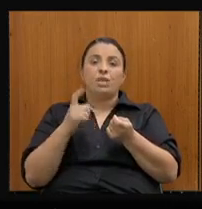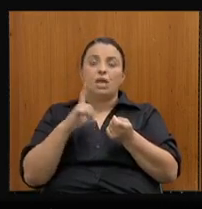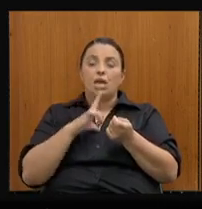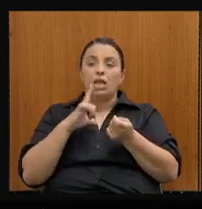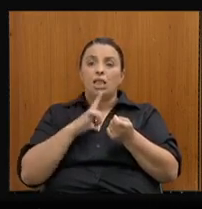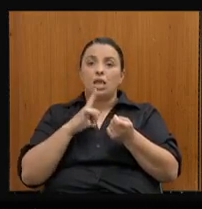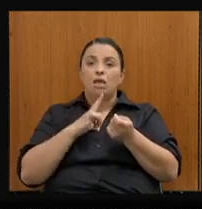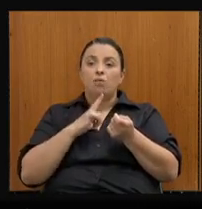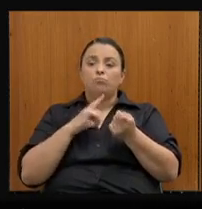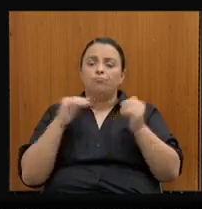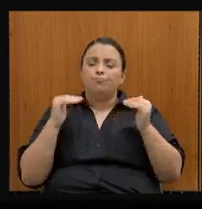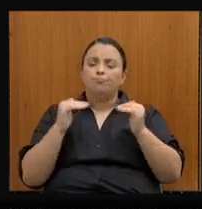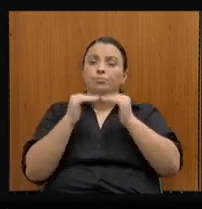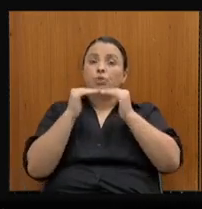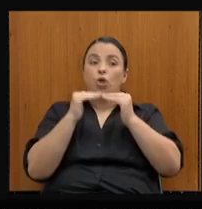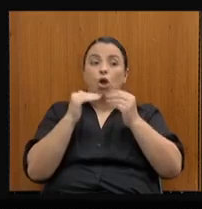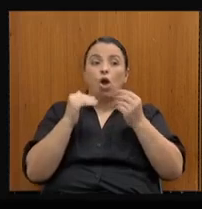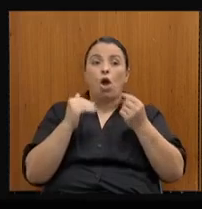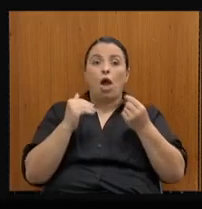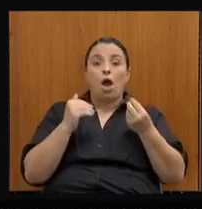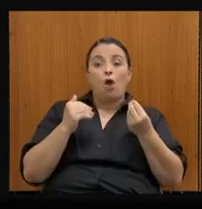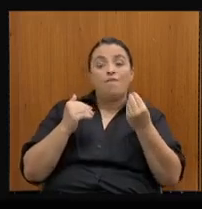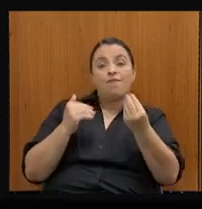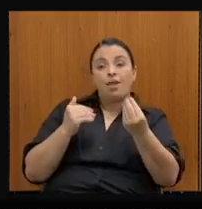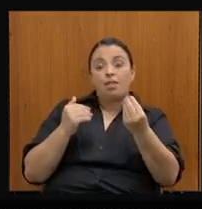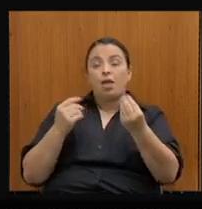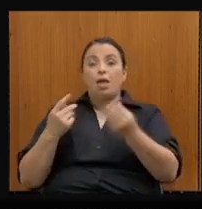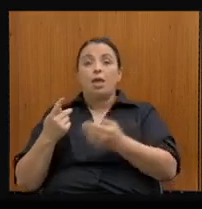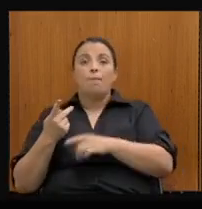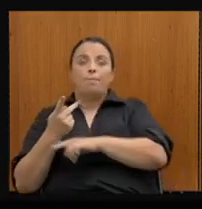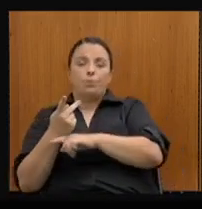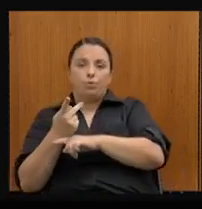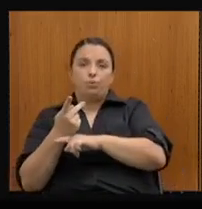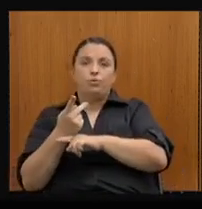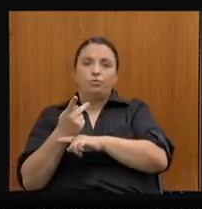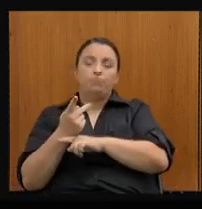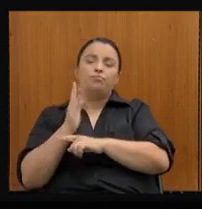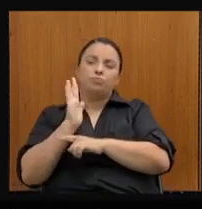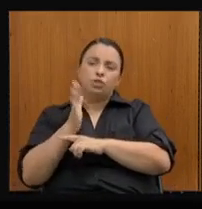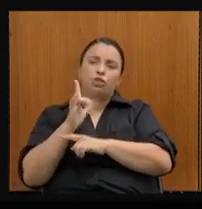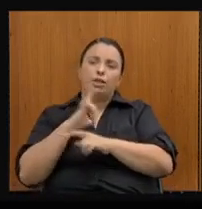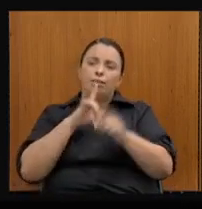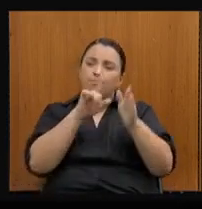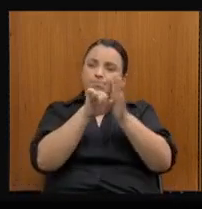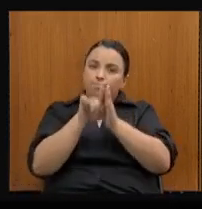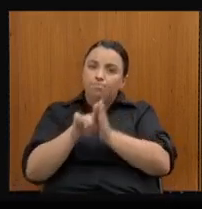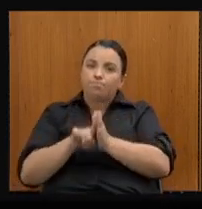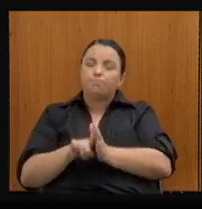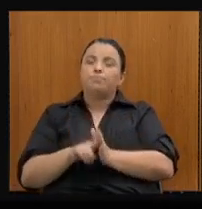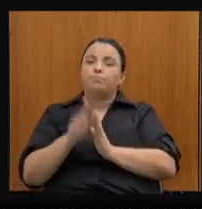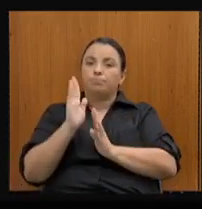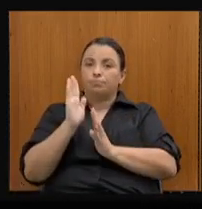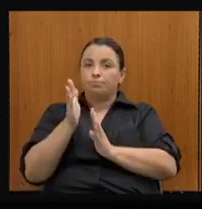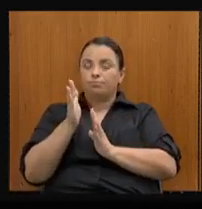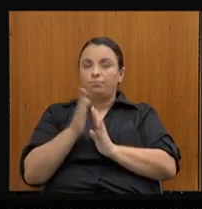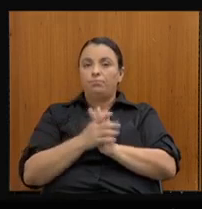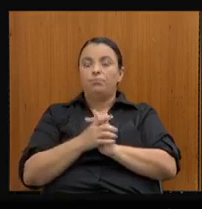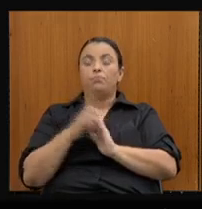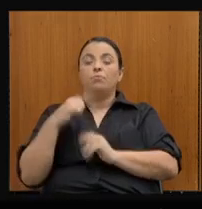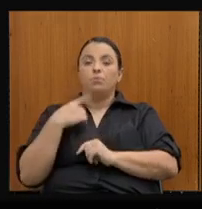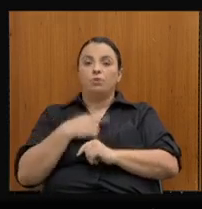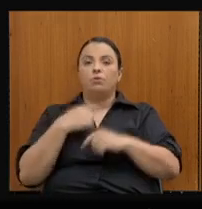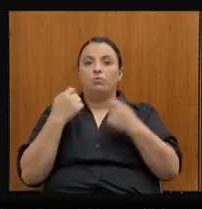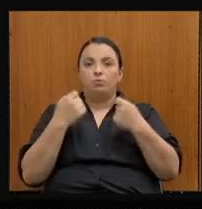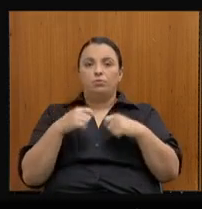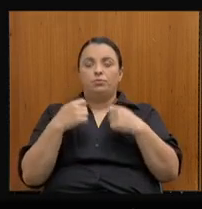com essa demanda aqui já está sendo uma piada então nós precisamos realmente